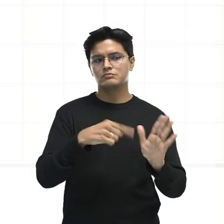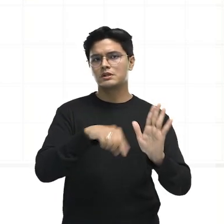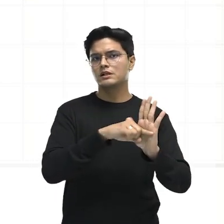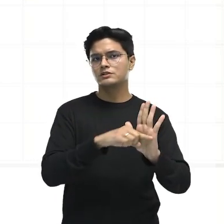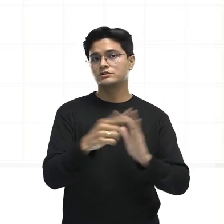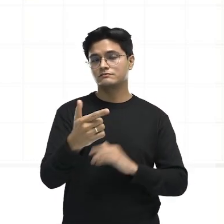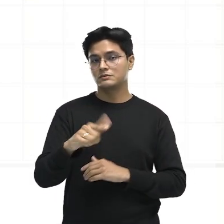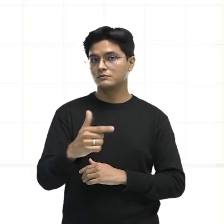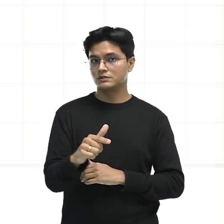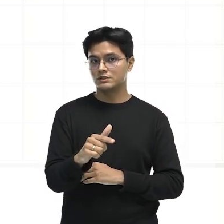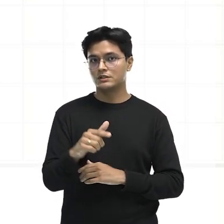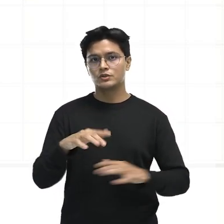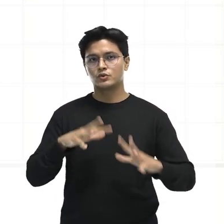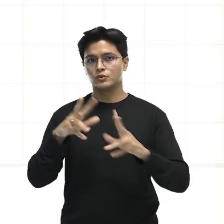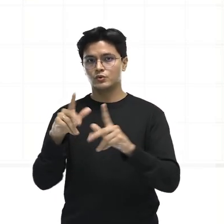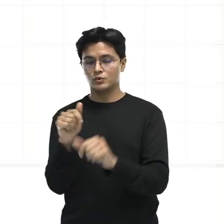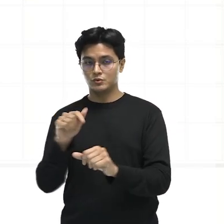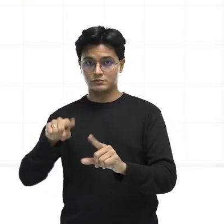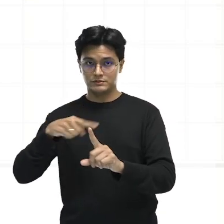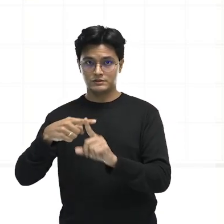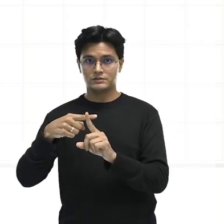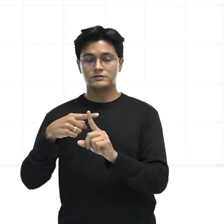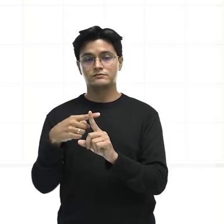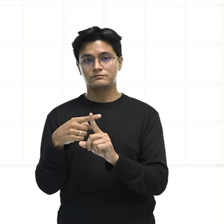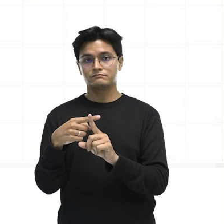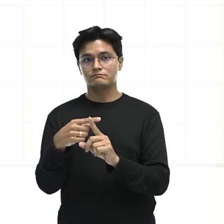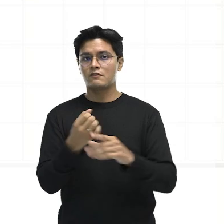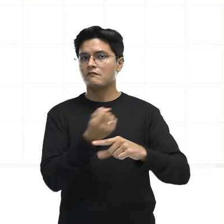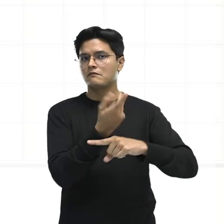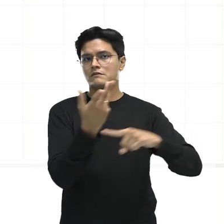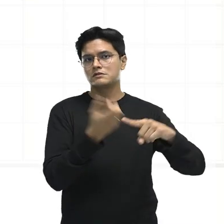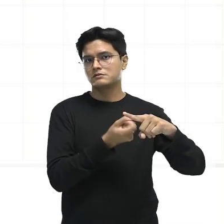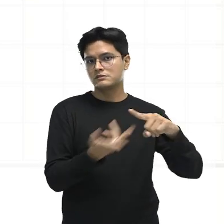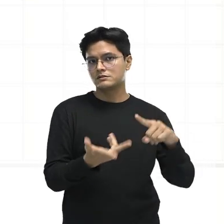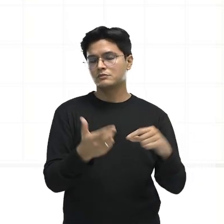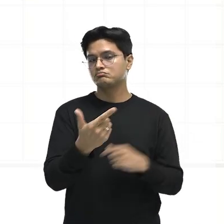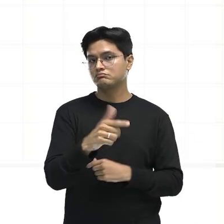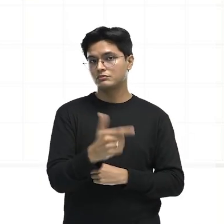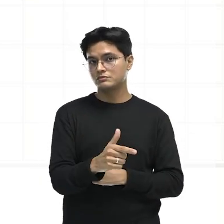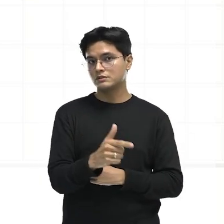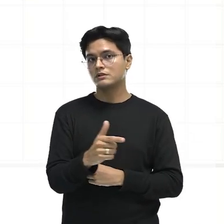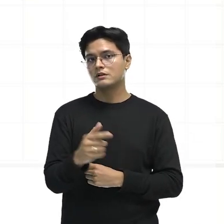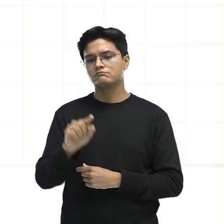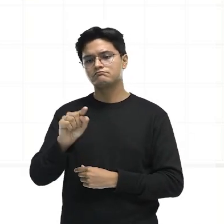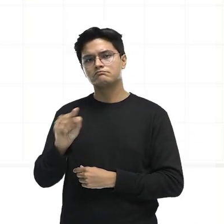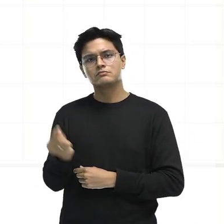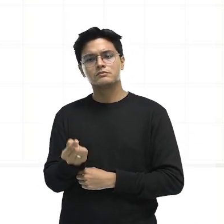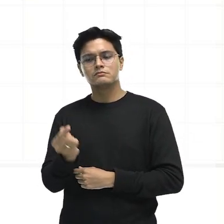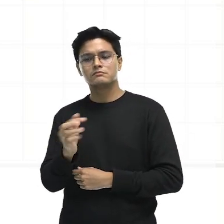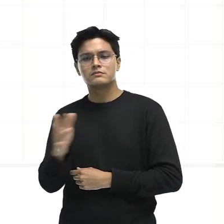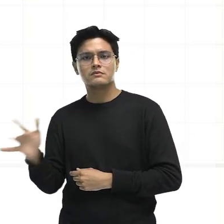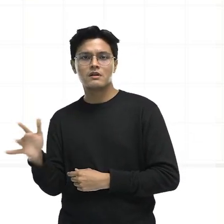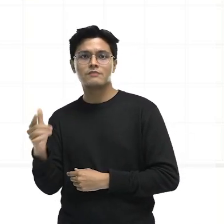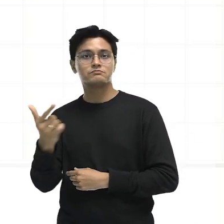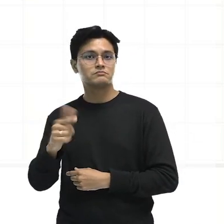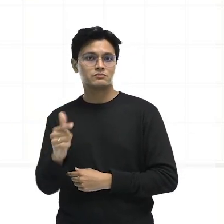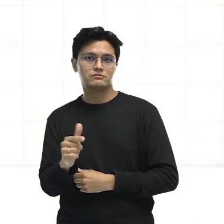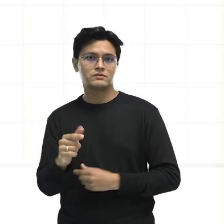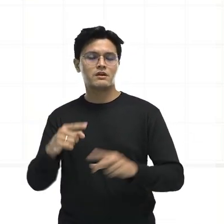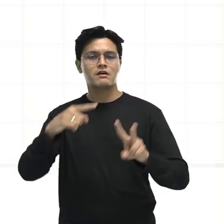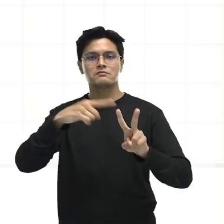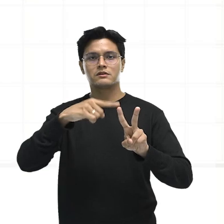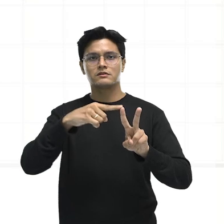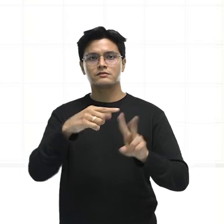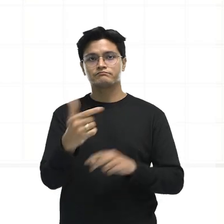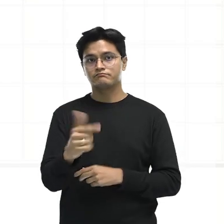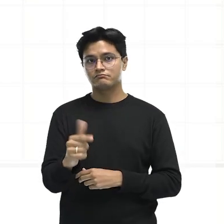né? Já que todos são positivos. Não tem fração, não tem parte decimal, não tem raiz quadrada, não tem